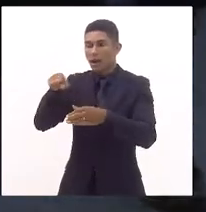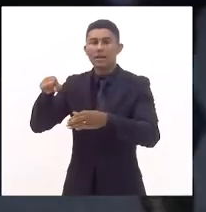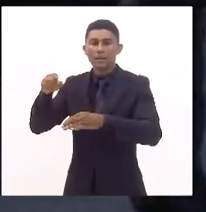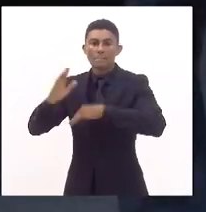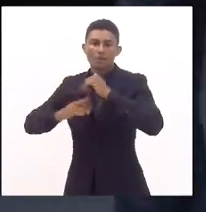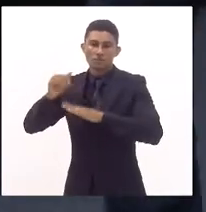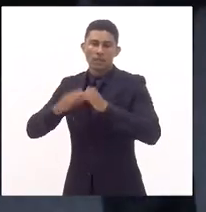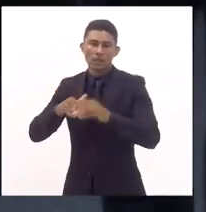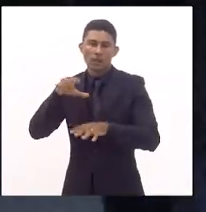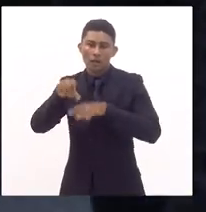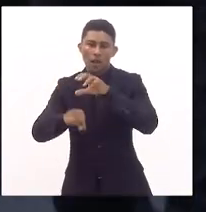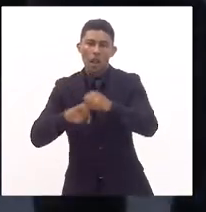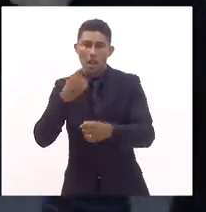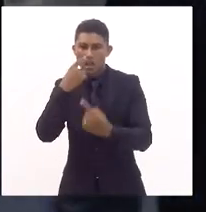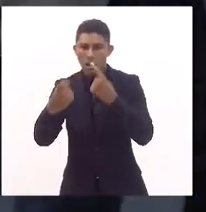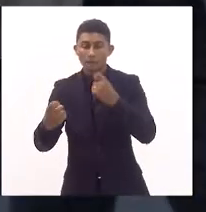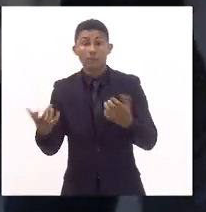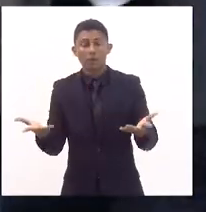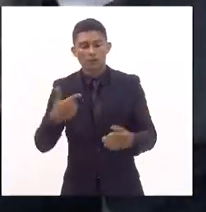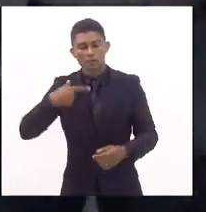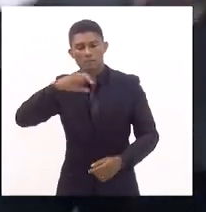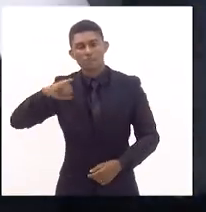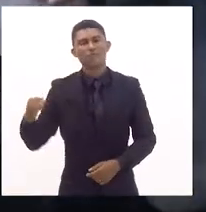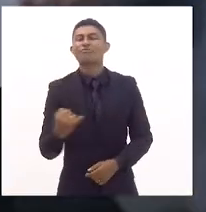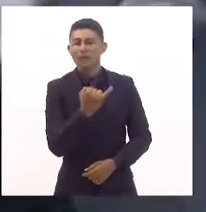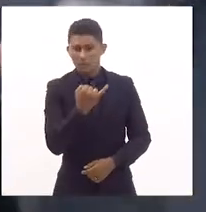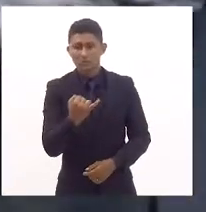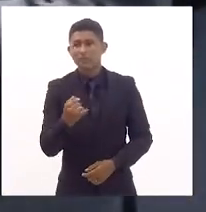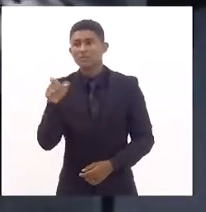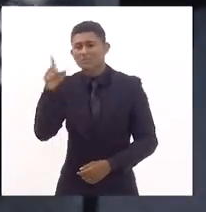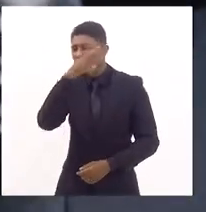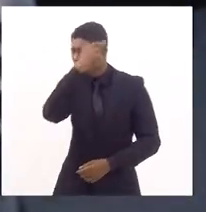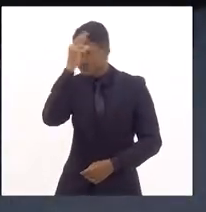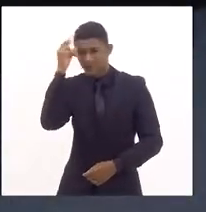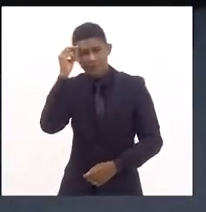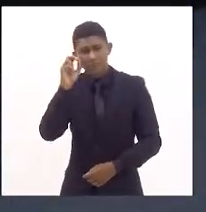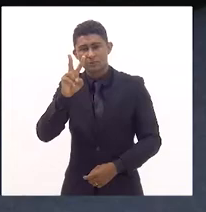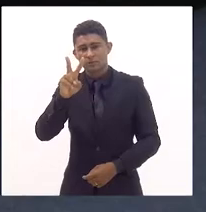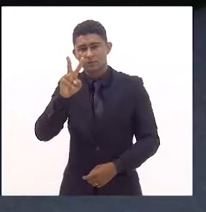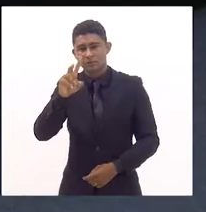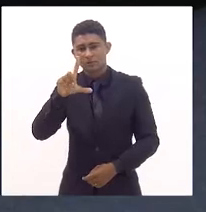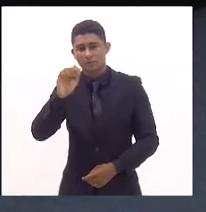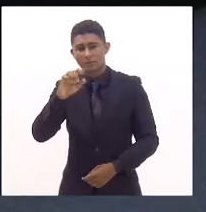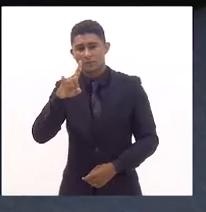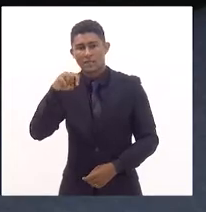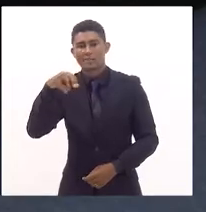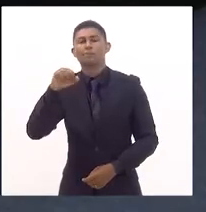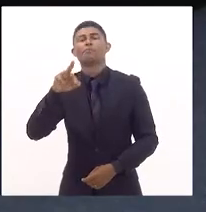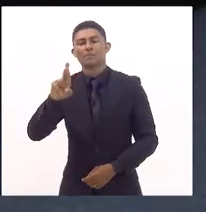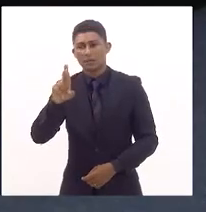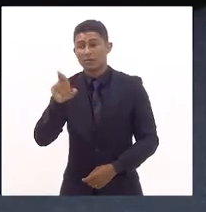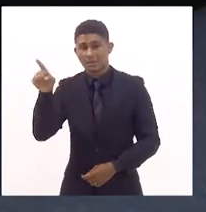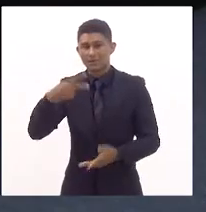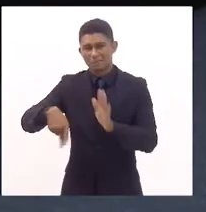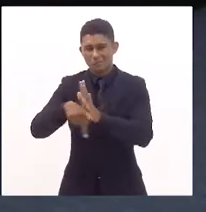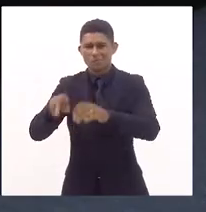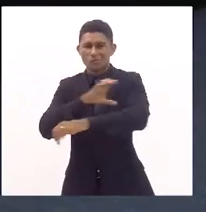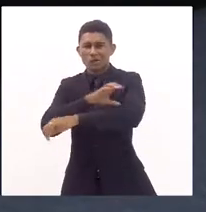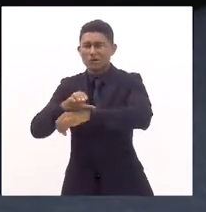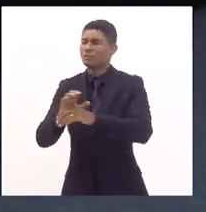aqui, deste microfone de aparte, ao prefeito Vladimir Garotinho. Prefeito Vladimir Garotinho,